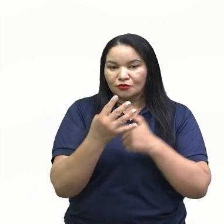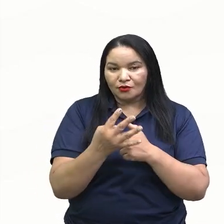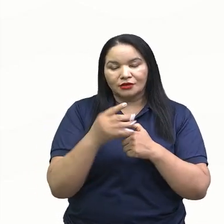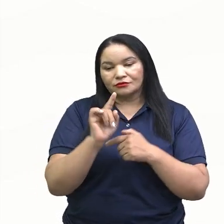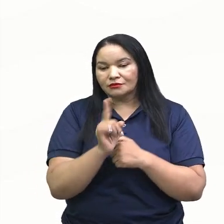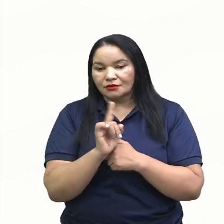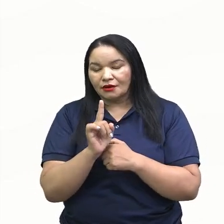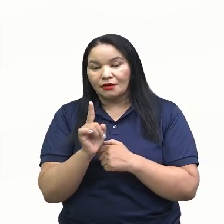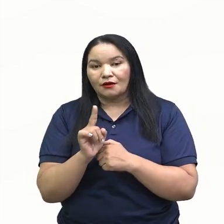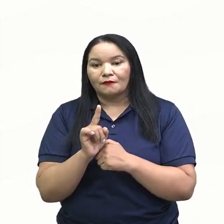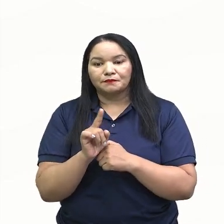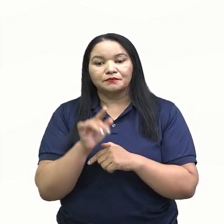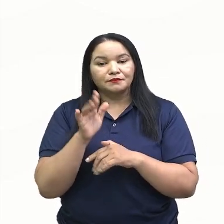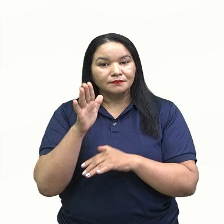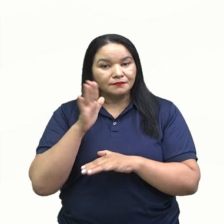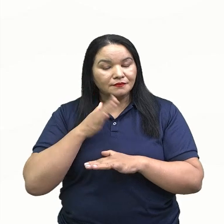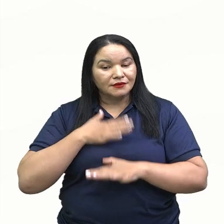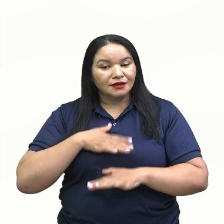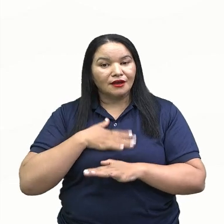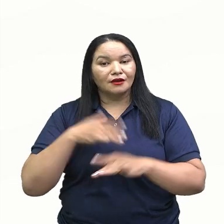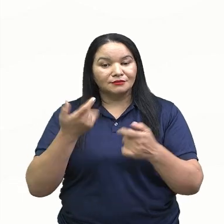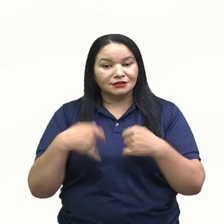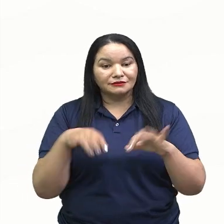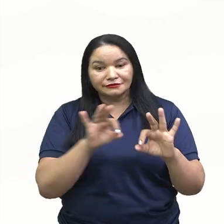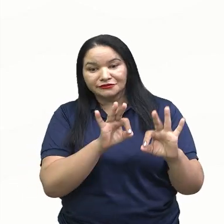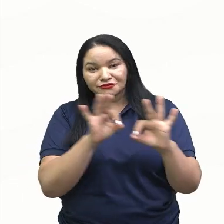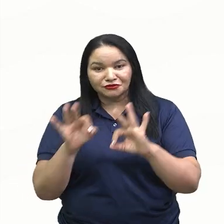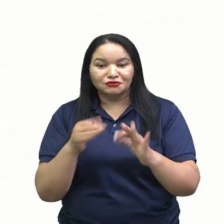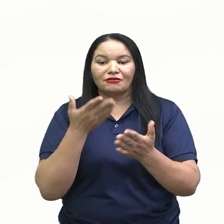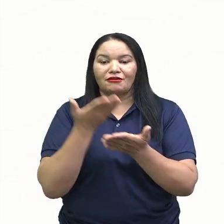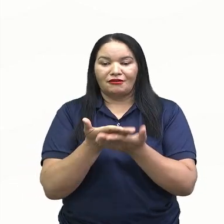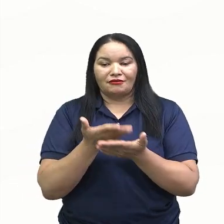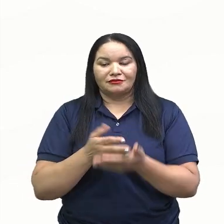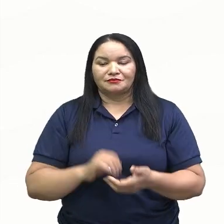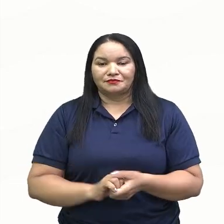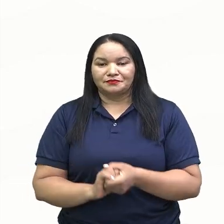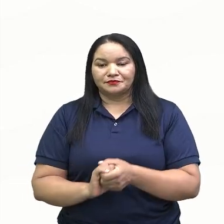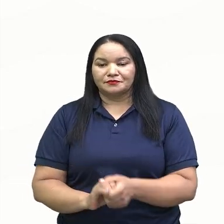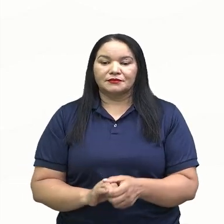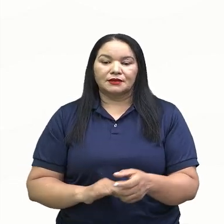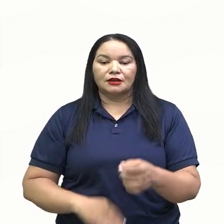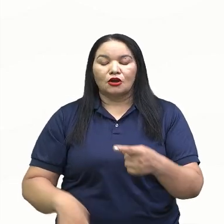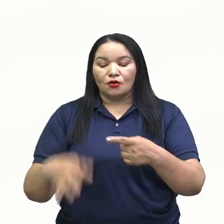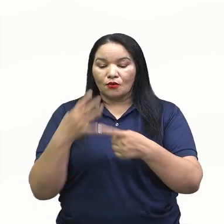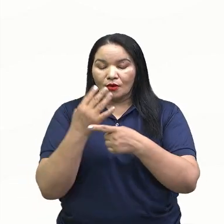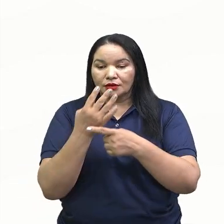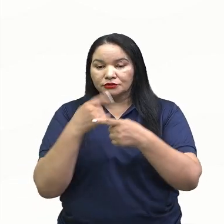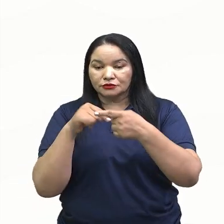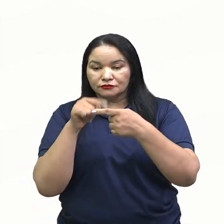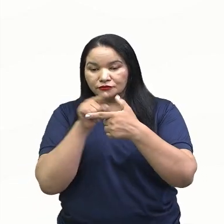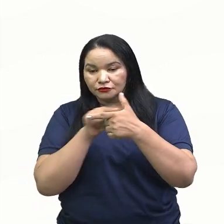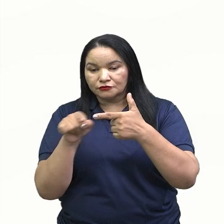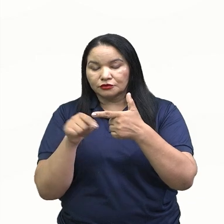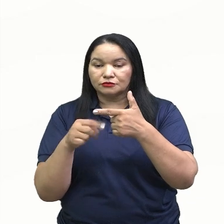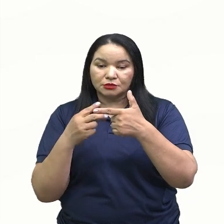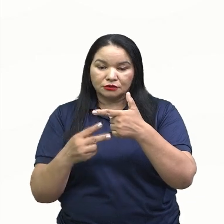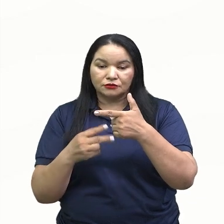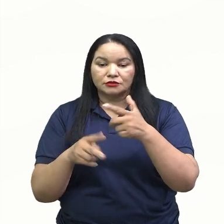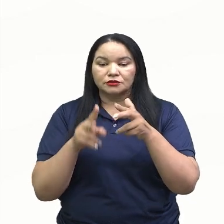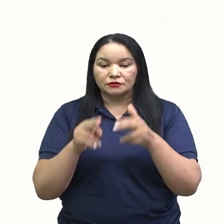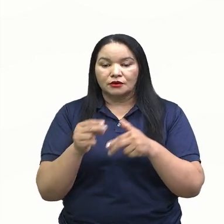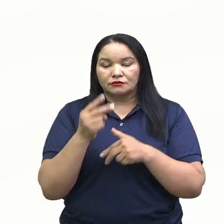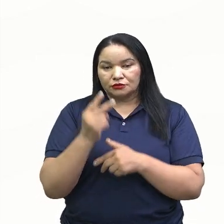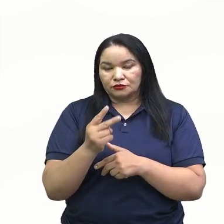aí, mas é porque eles não estão assistindo a nossa aula, tudo bem? 4 dividido para 2, 2. Então, eu sei que